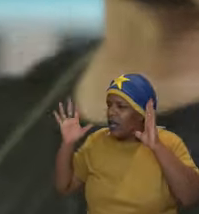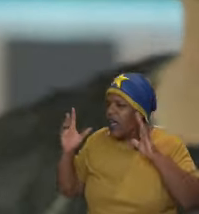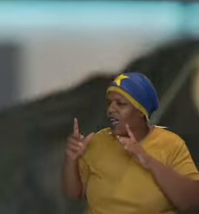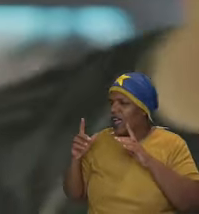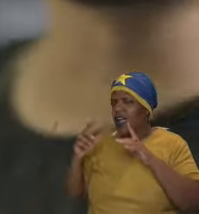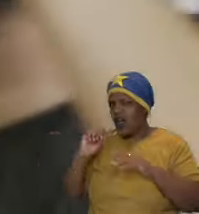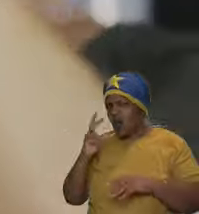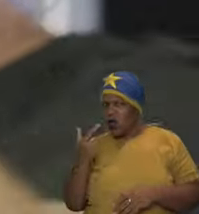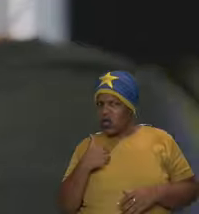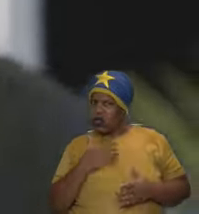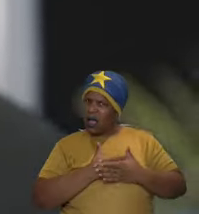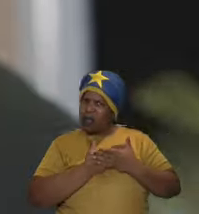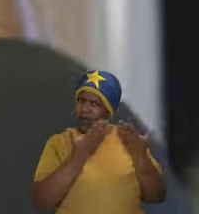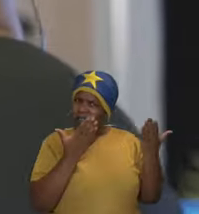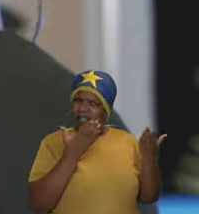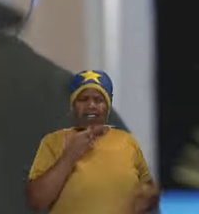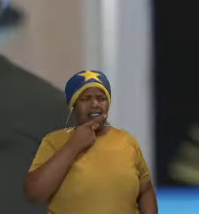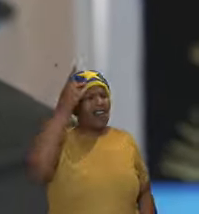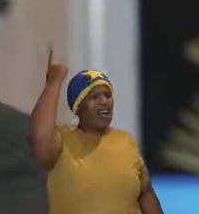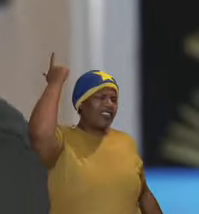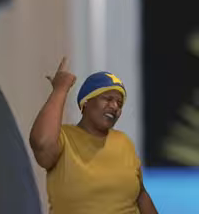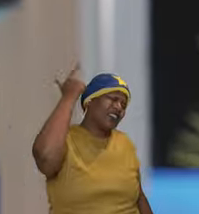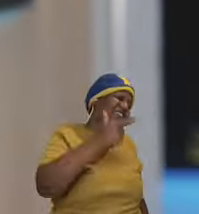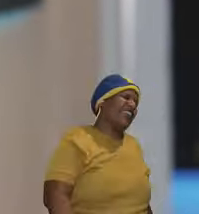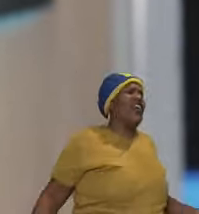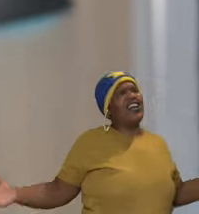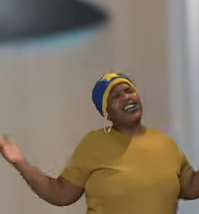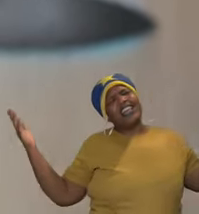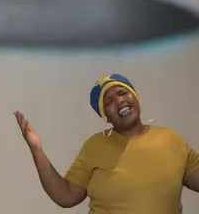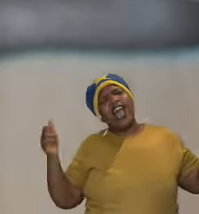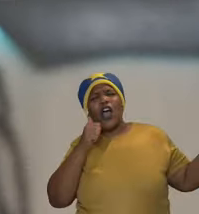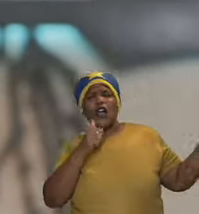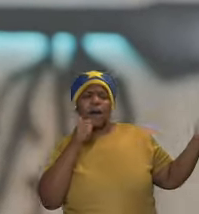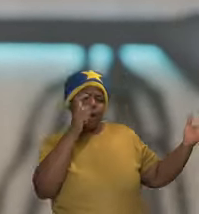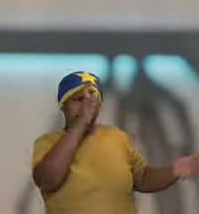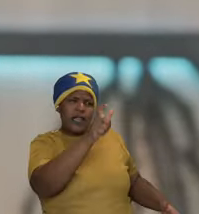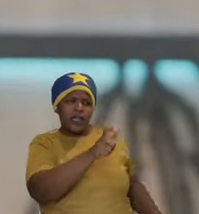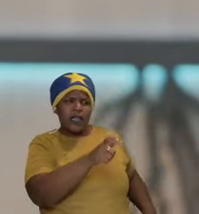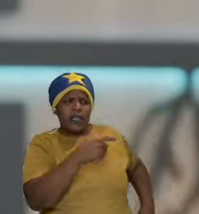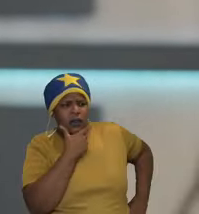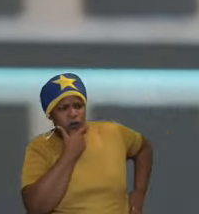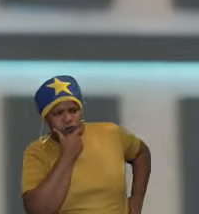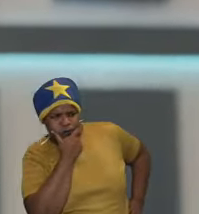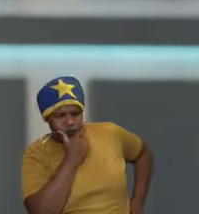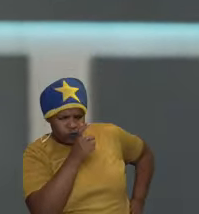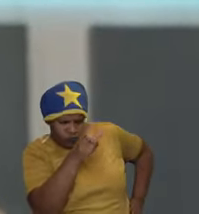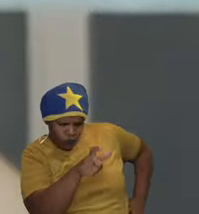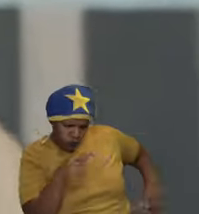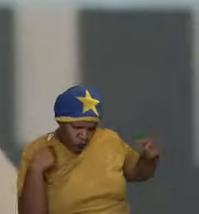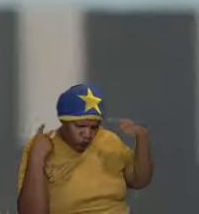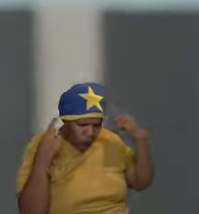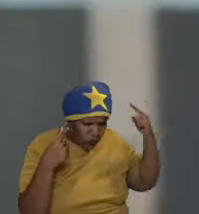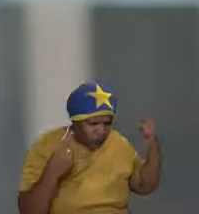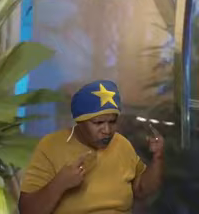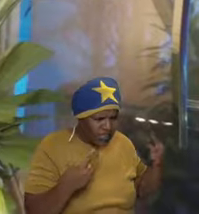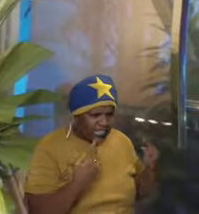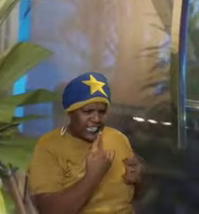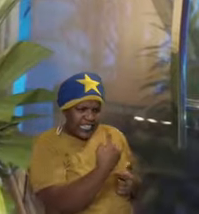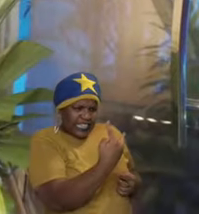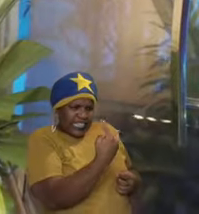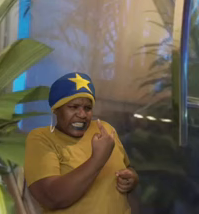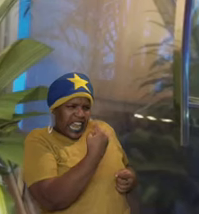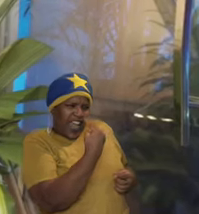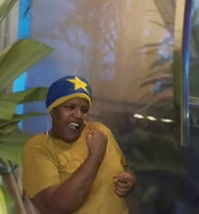tô apaixonado nessa porra de novo. Olha essa menina, esse jeito louco de gozo me